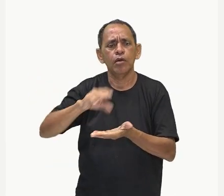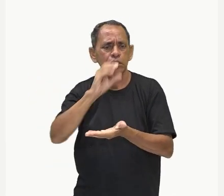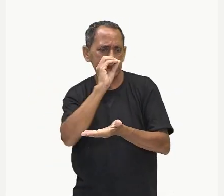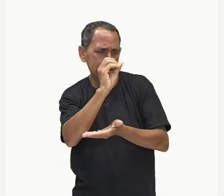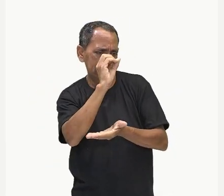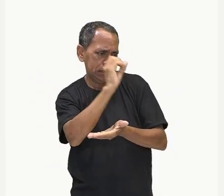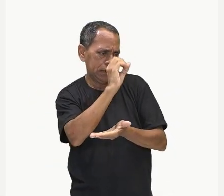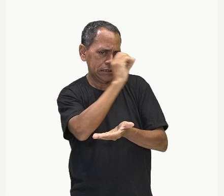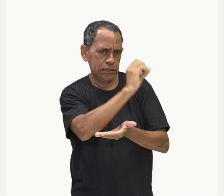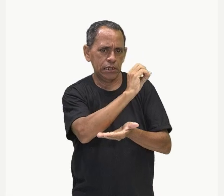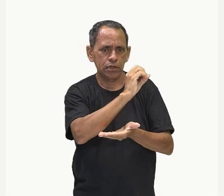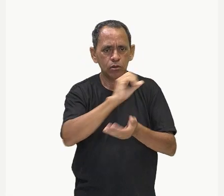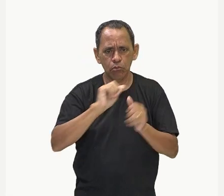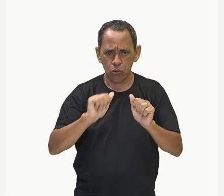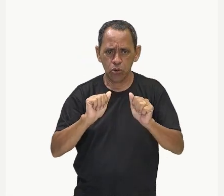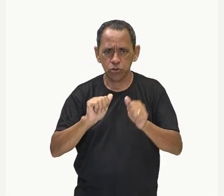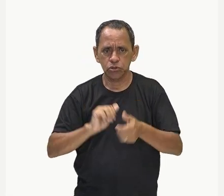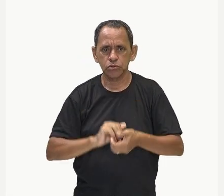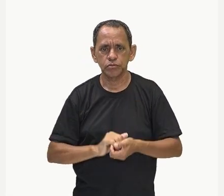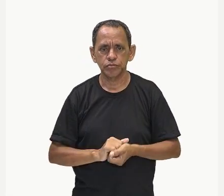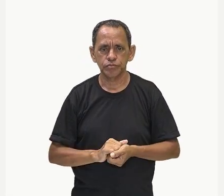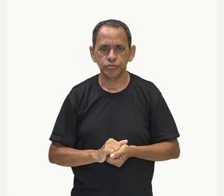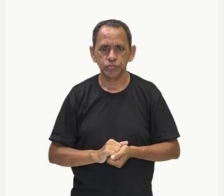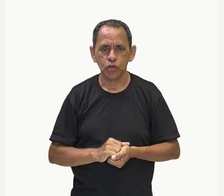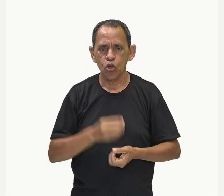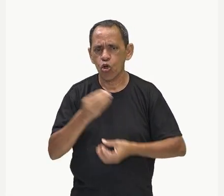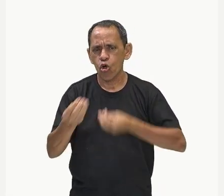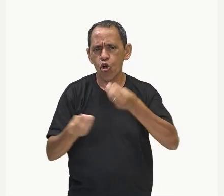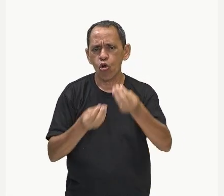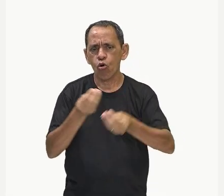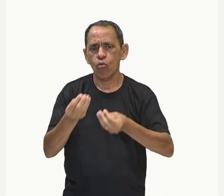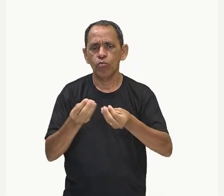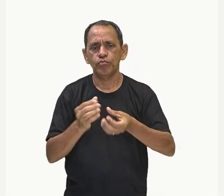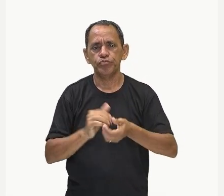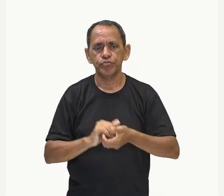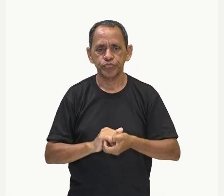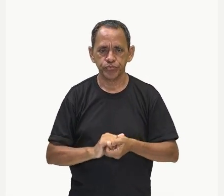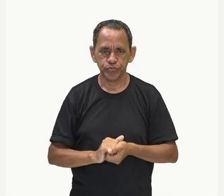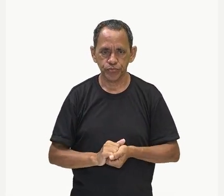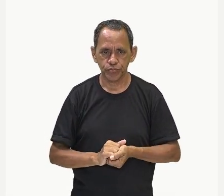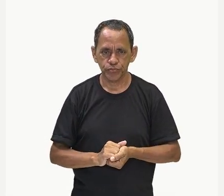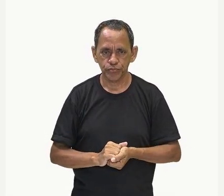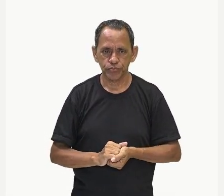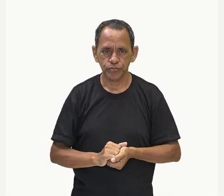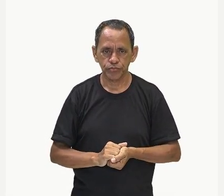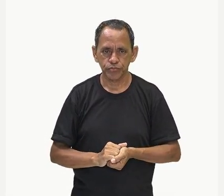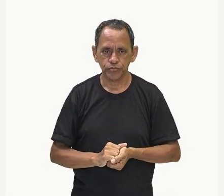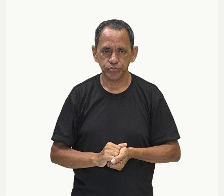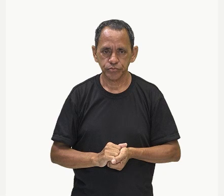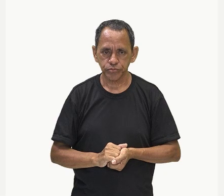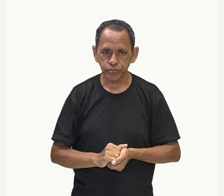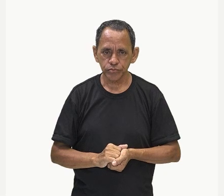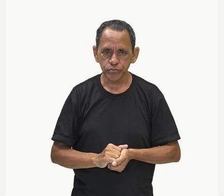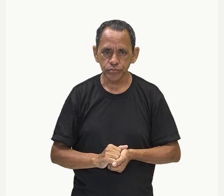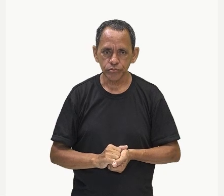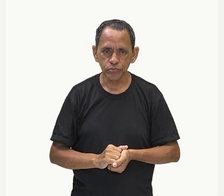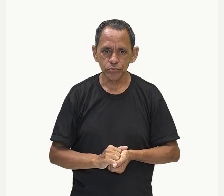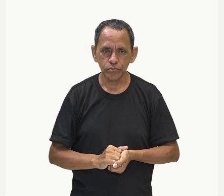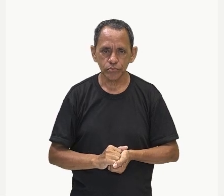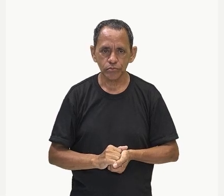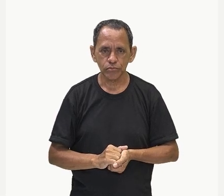bem? E aí eu cortando os 3 zeros, eu vou ficar com apenas